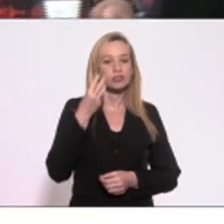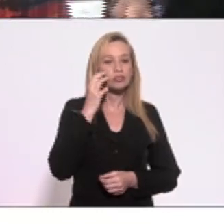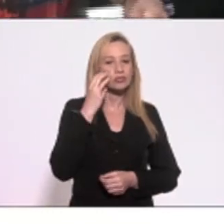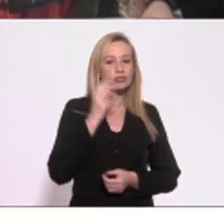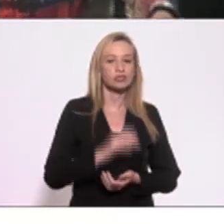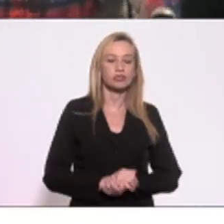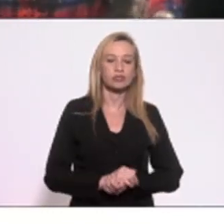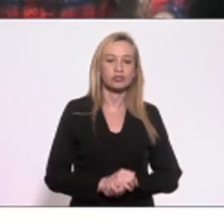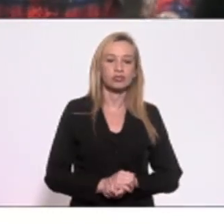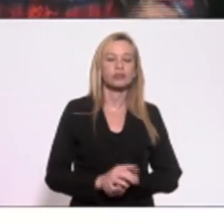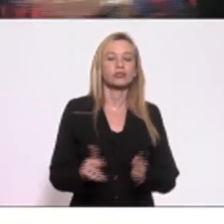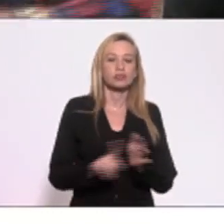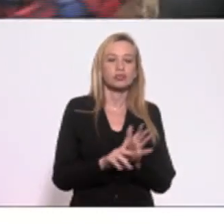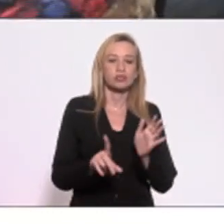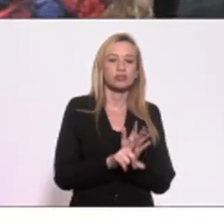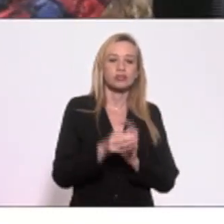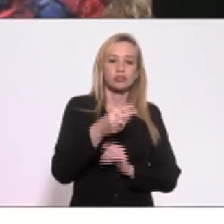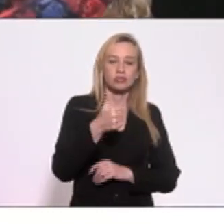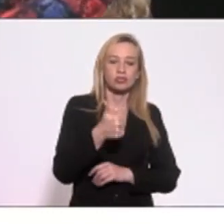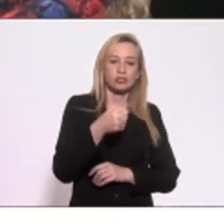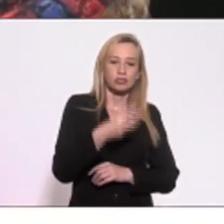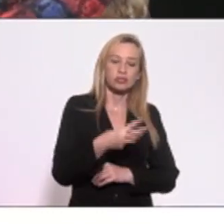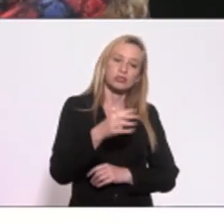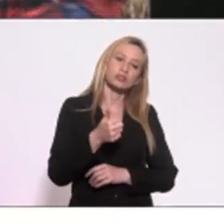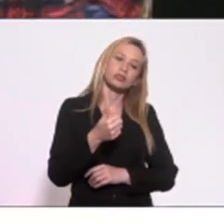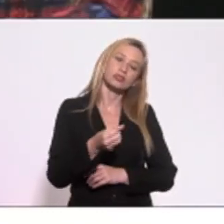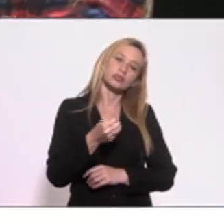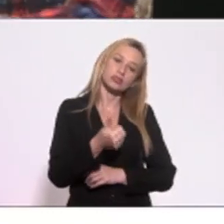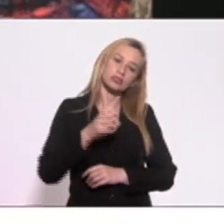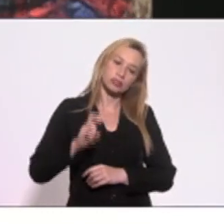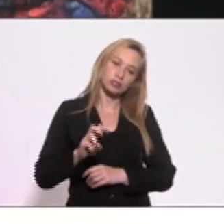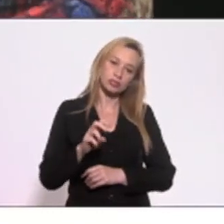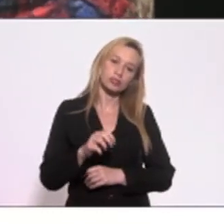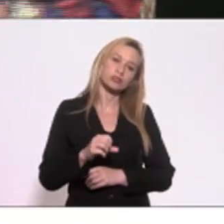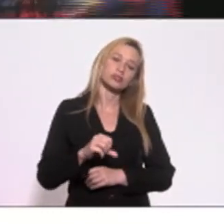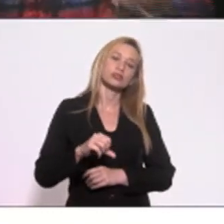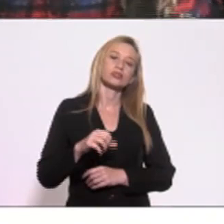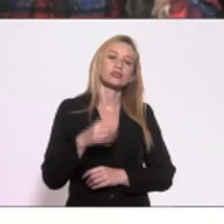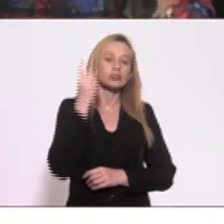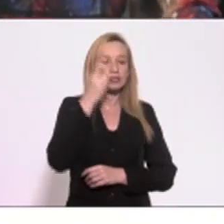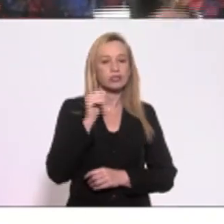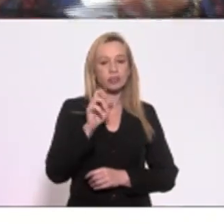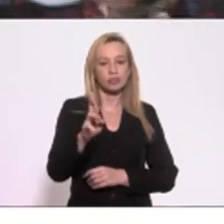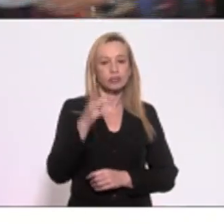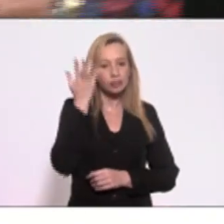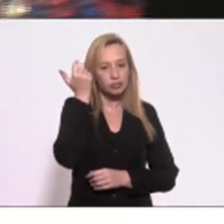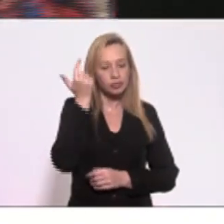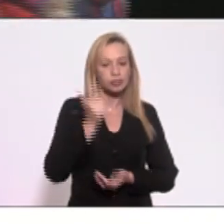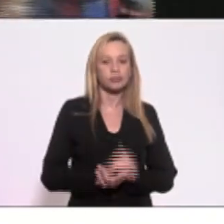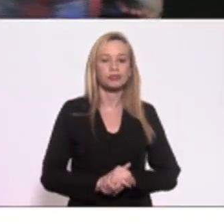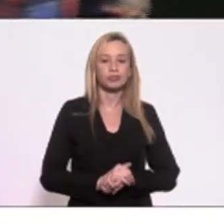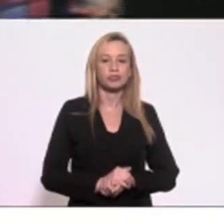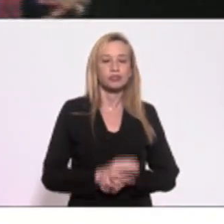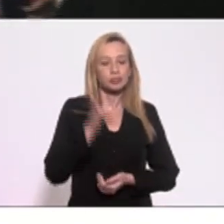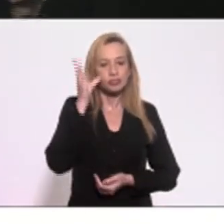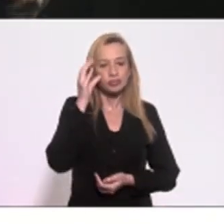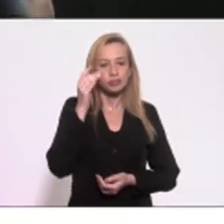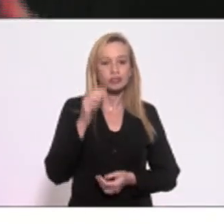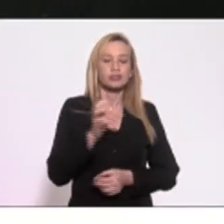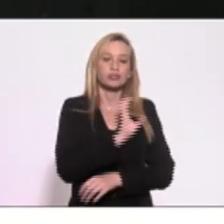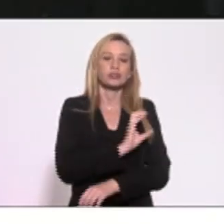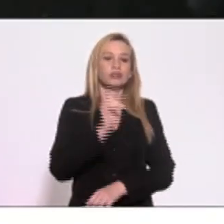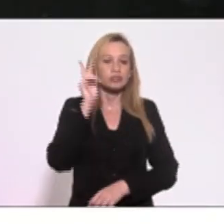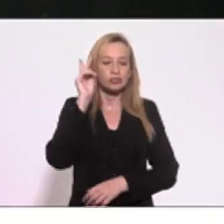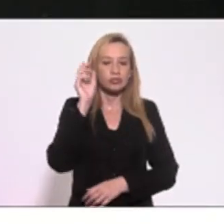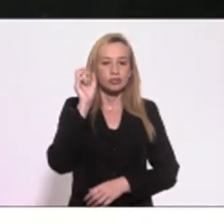Carneiro. Projeto de lei 1305/19, de autoria do deputado Eliomar Coelho, que tomba por interesse histórico e cultural a Cobal